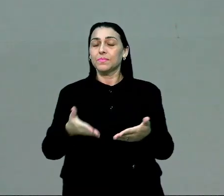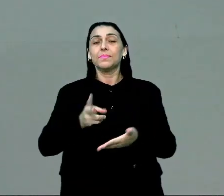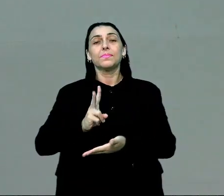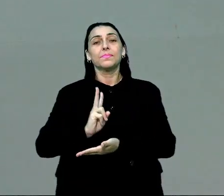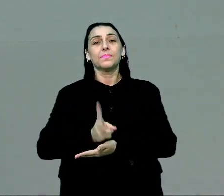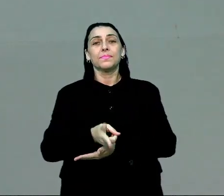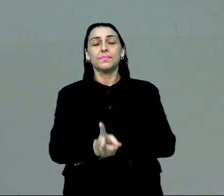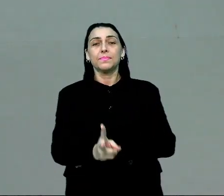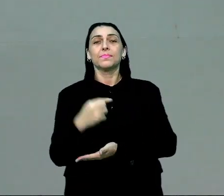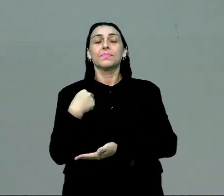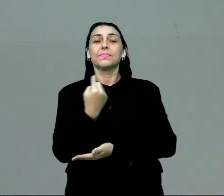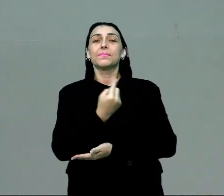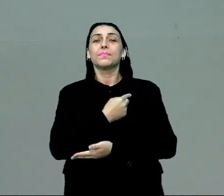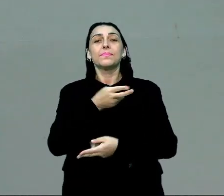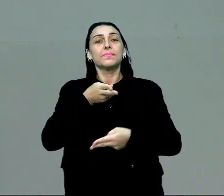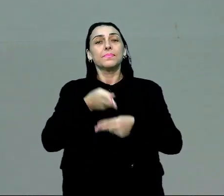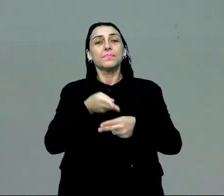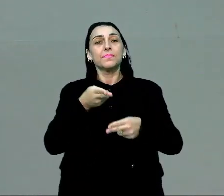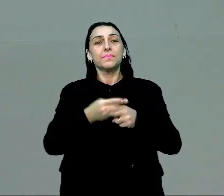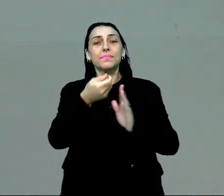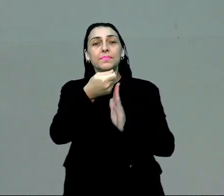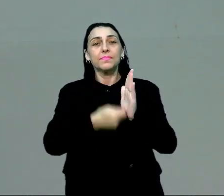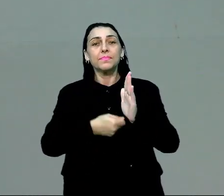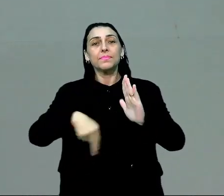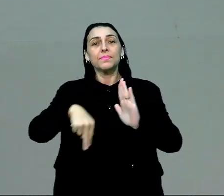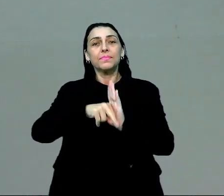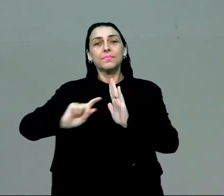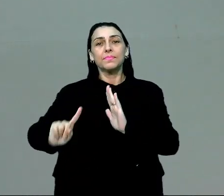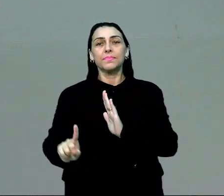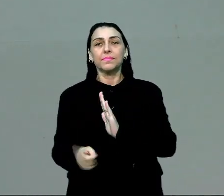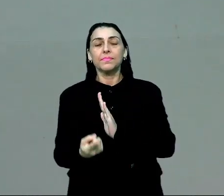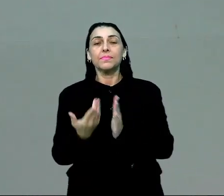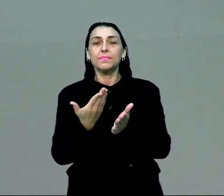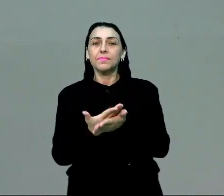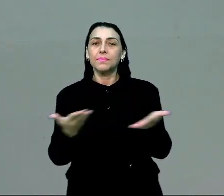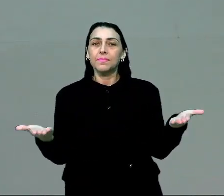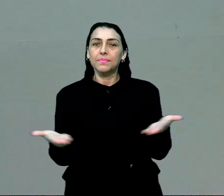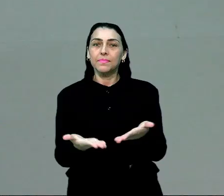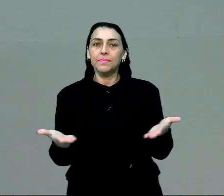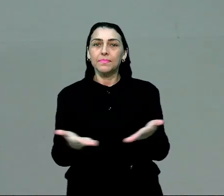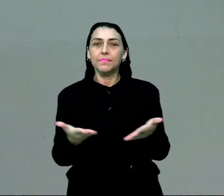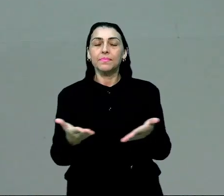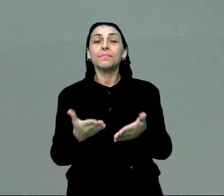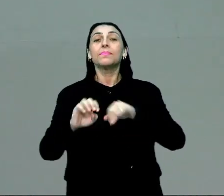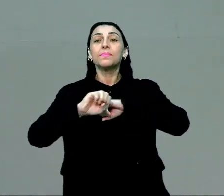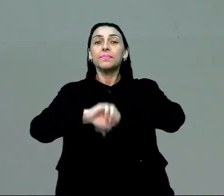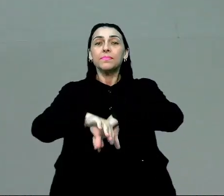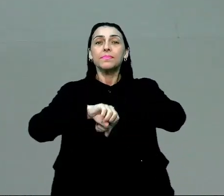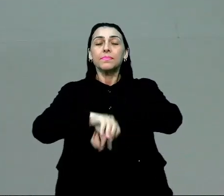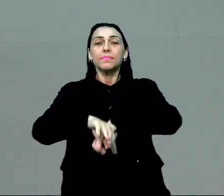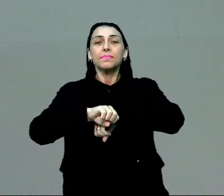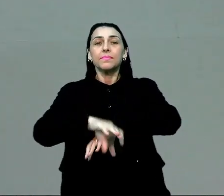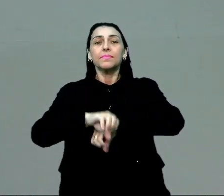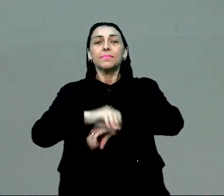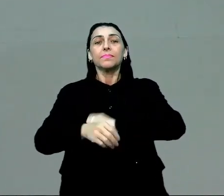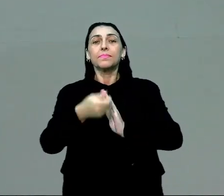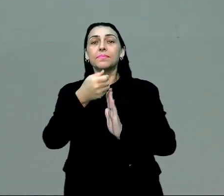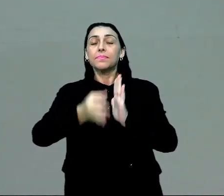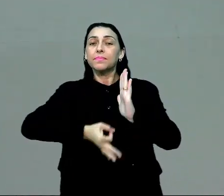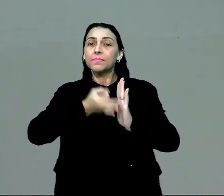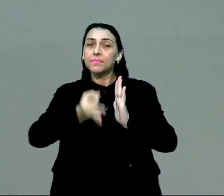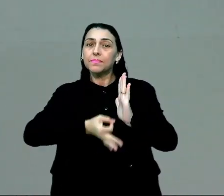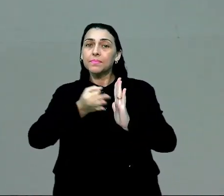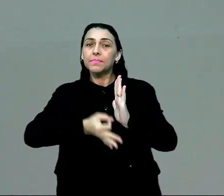daremos continuidade à nossa série Redação Nota 1000. Na nossa aula de hoje, nós iremos trabalhar